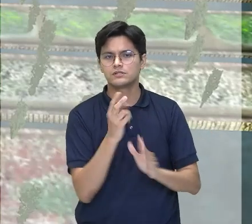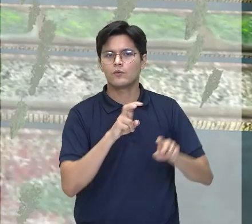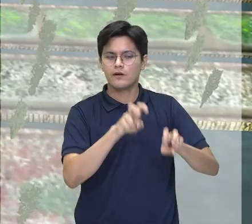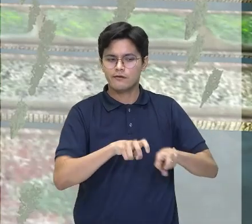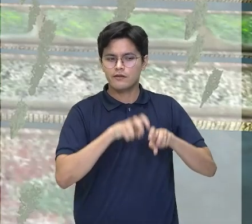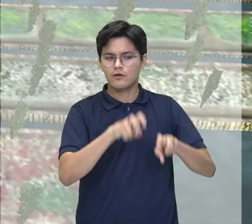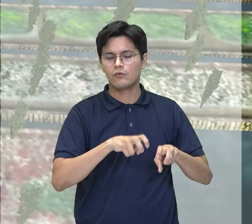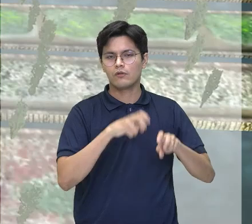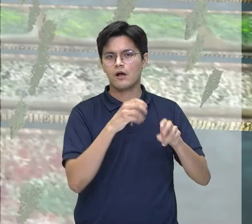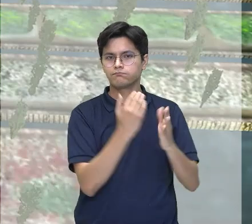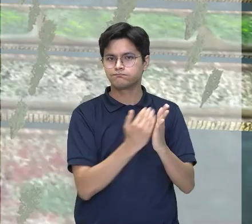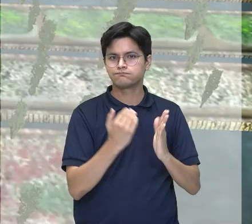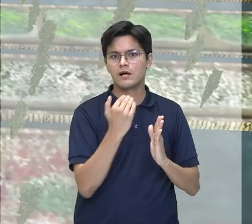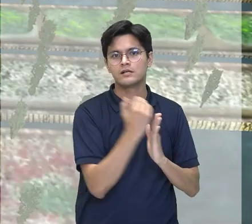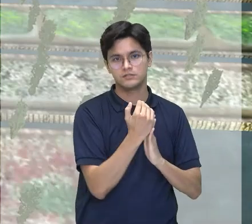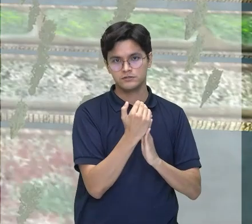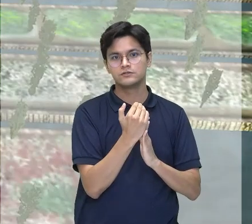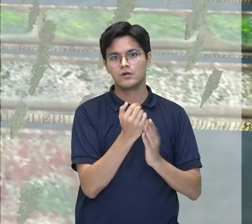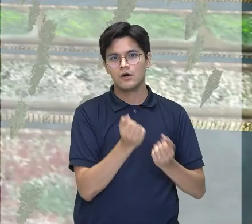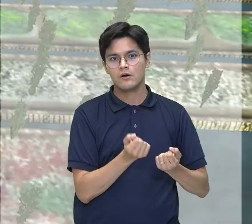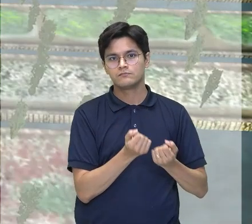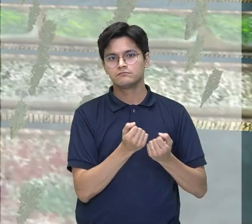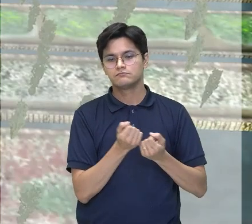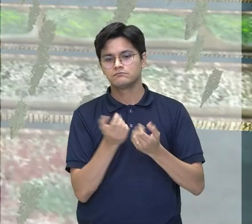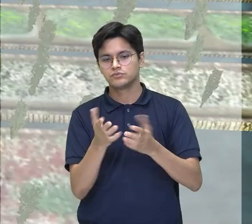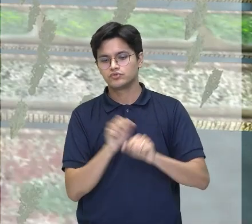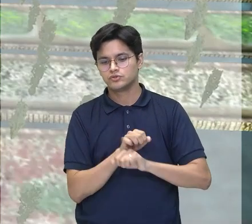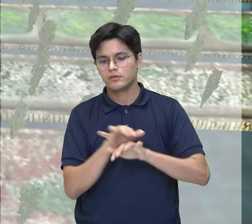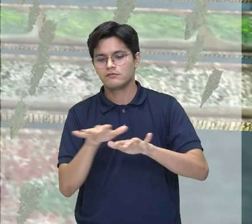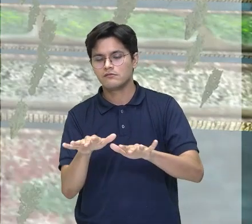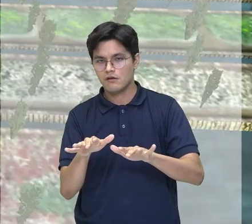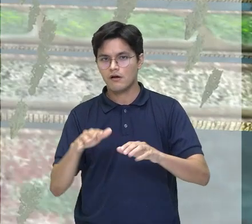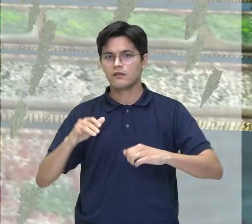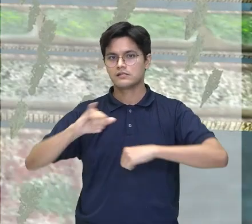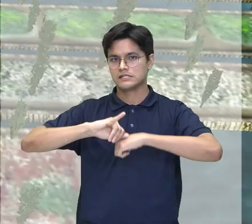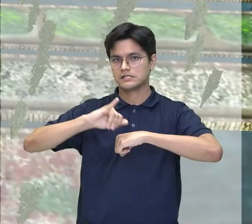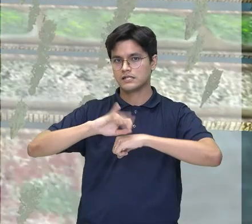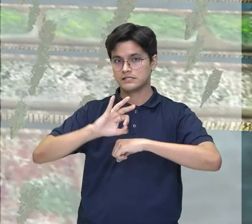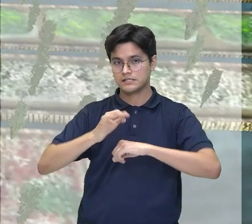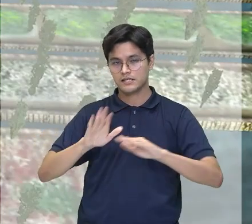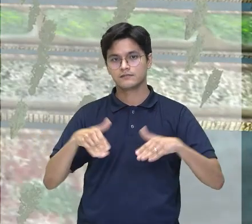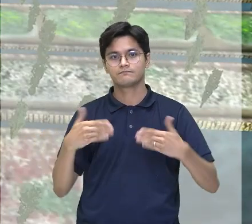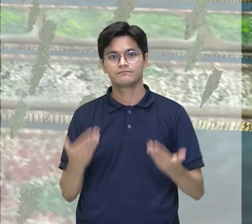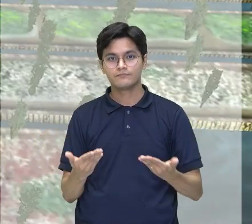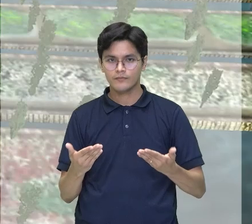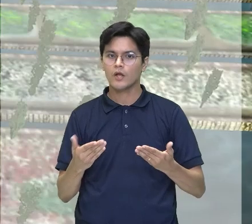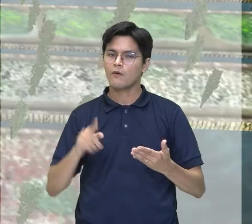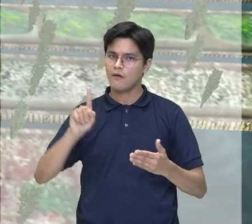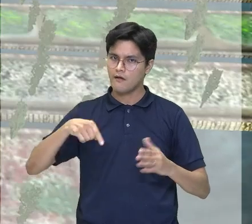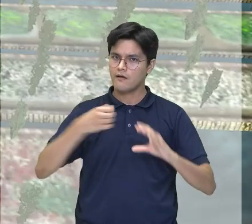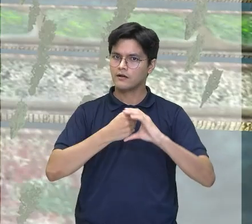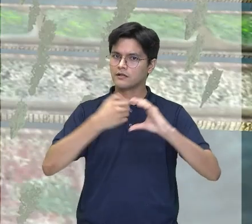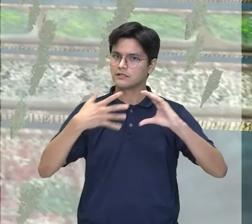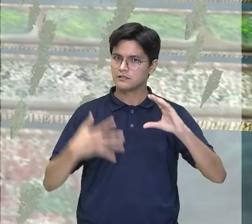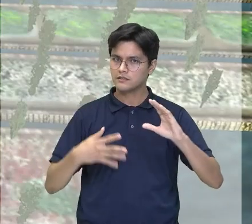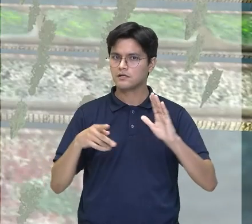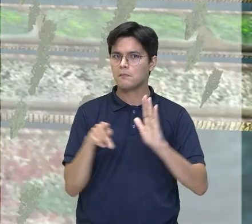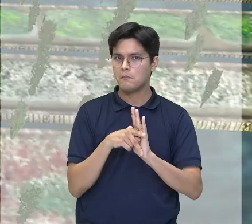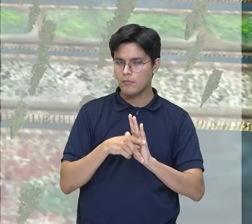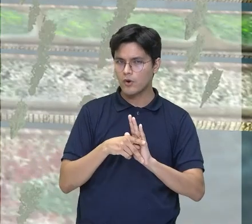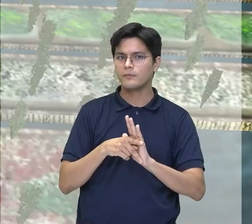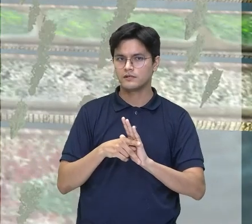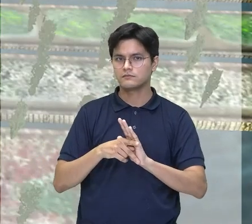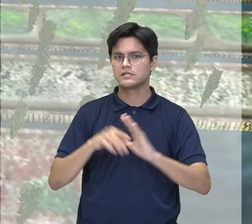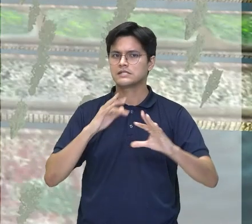poder abastecer as cidades, certo? Então, essas são características justamente de uma cidade